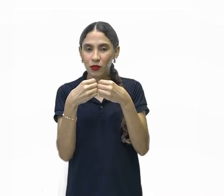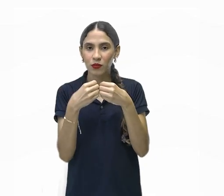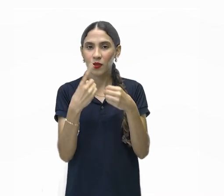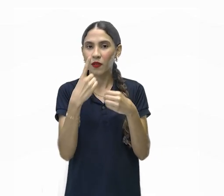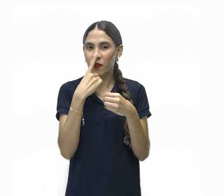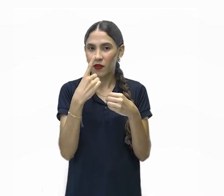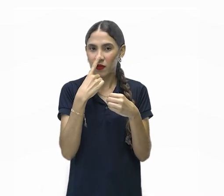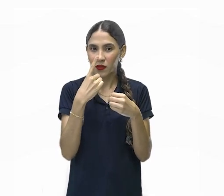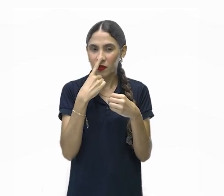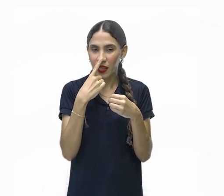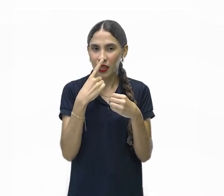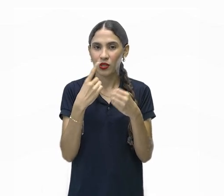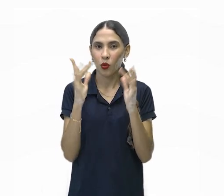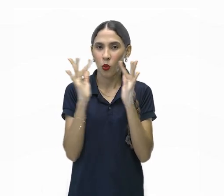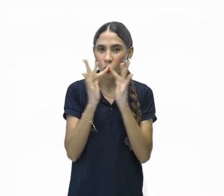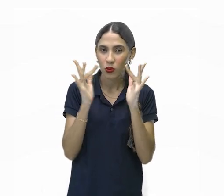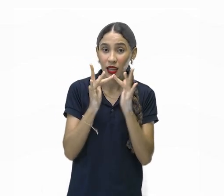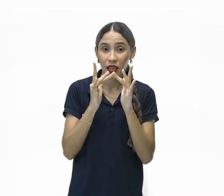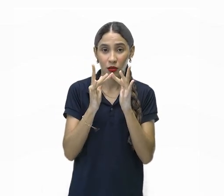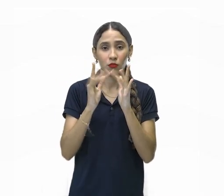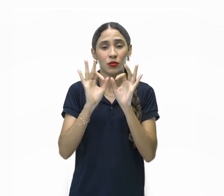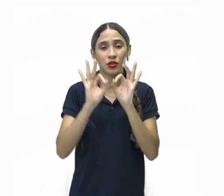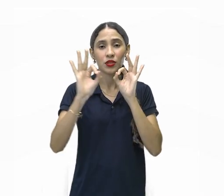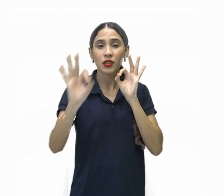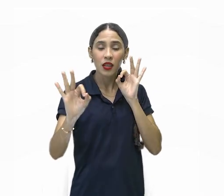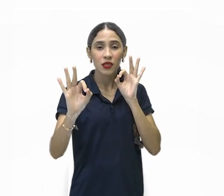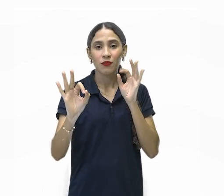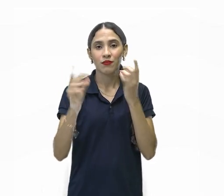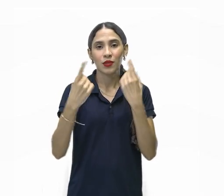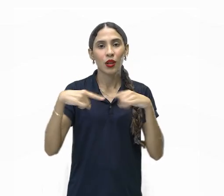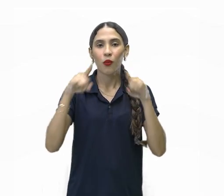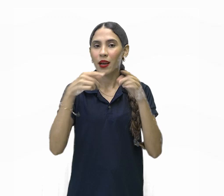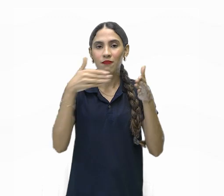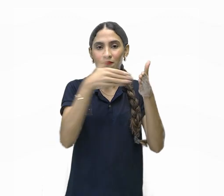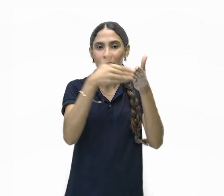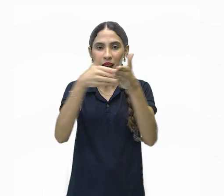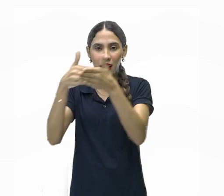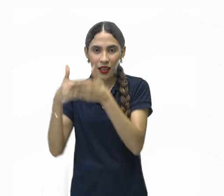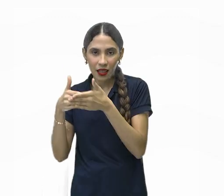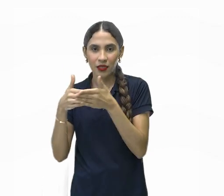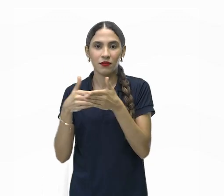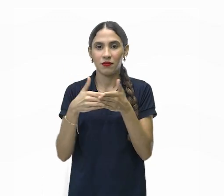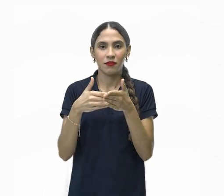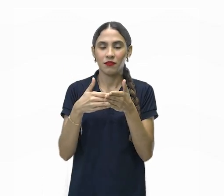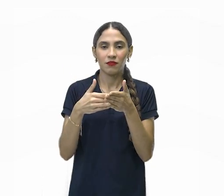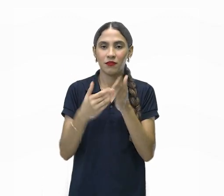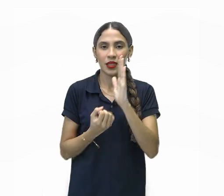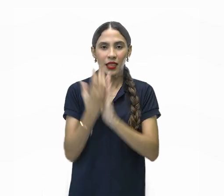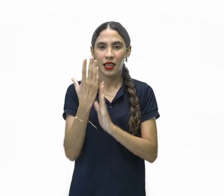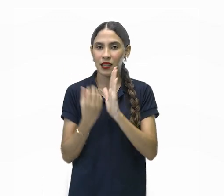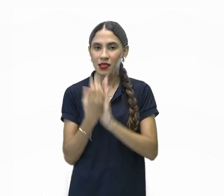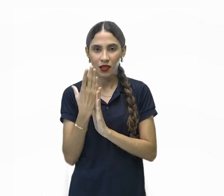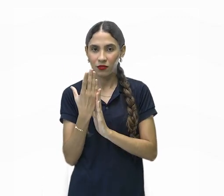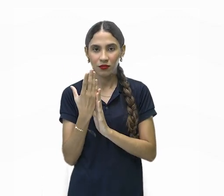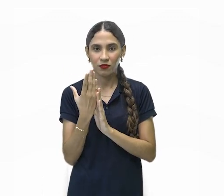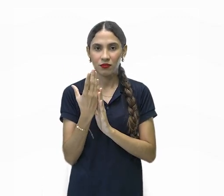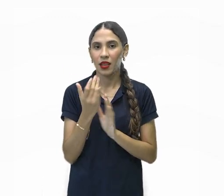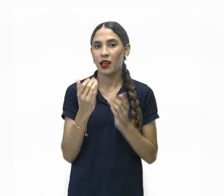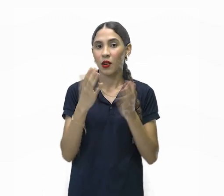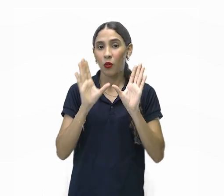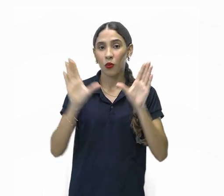outro. Agora, a distância, ela não é barreira para nenhuma elaboração de